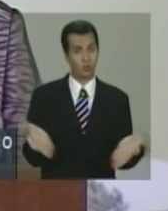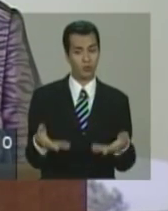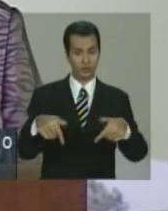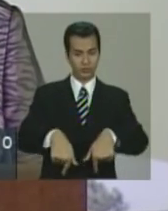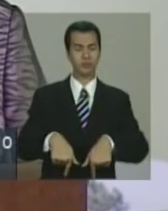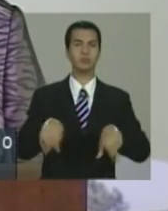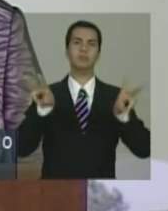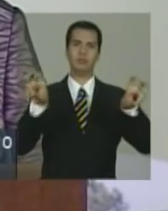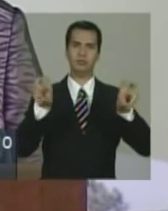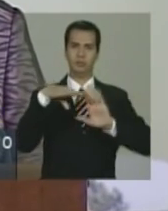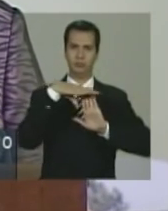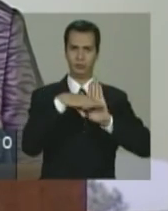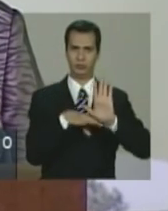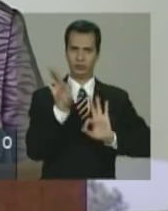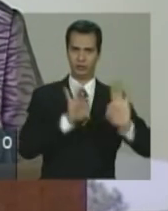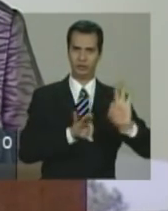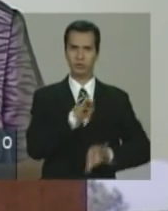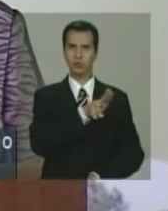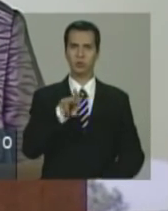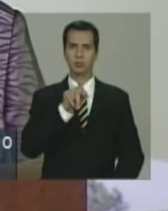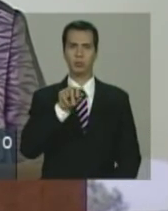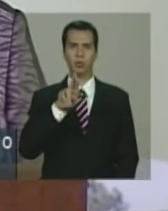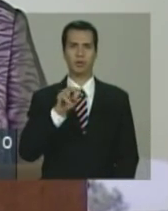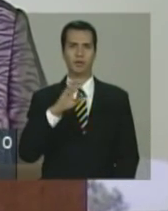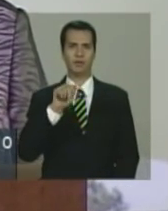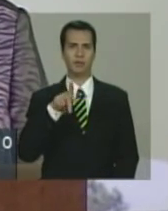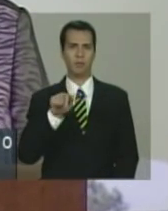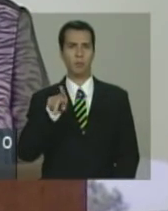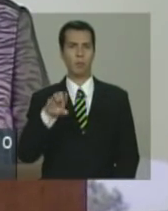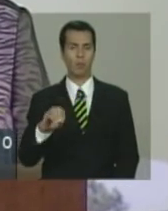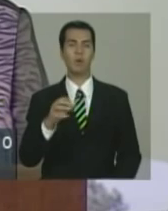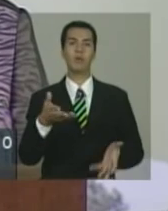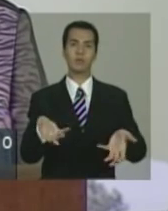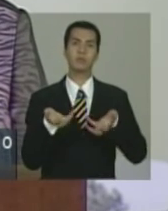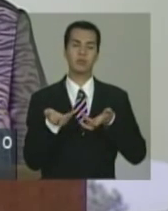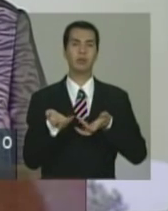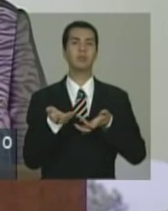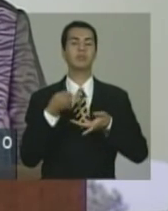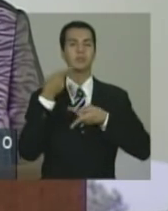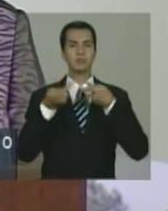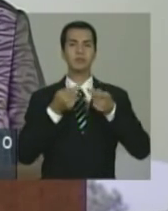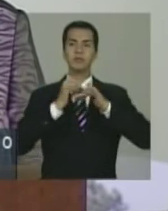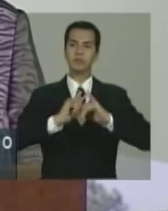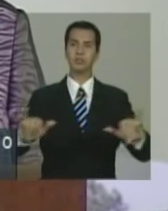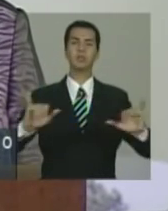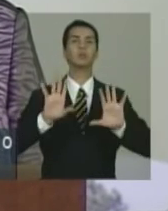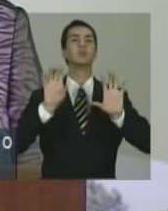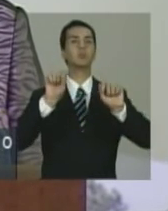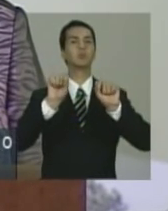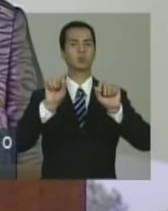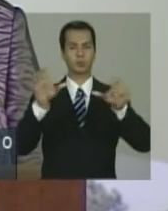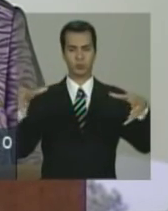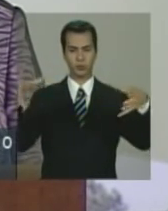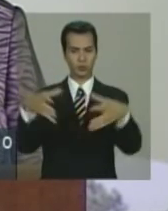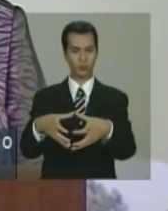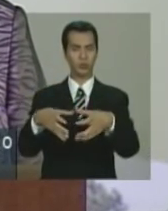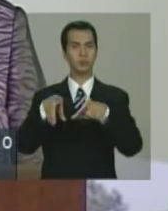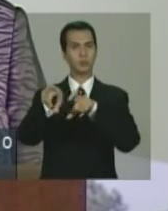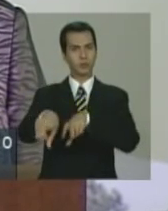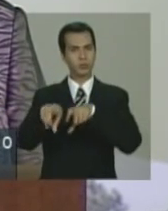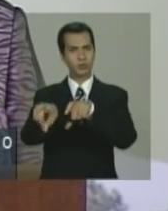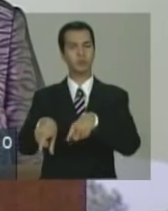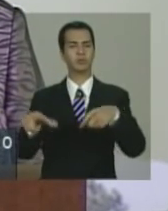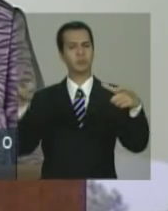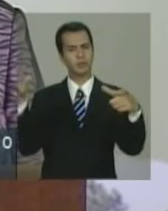sobretudo, aos pequenos agricultores, aos agricultores da agricultura